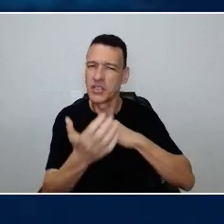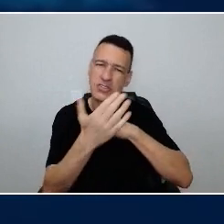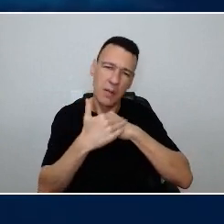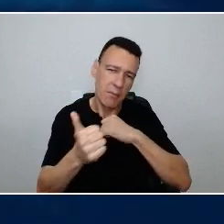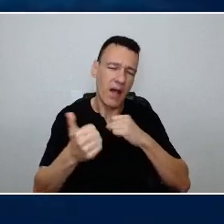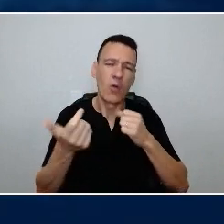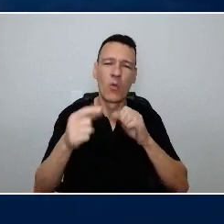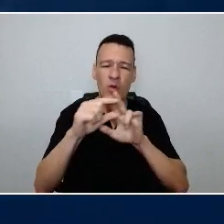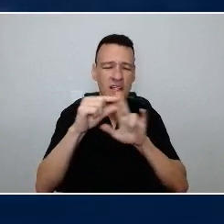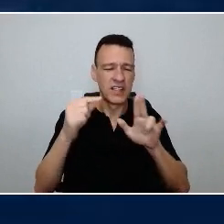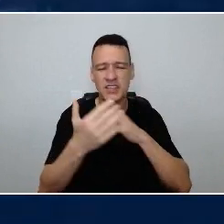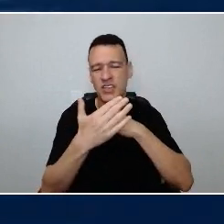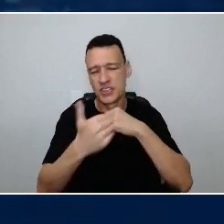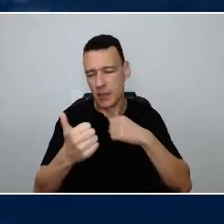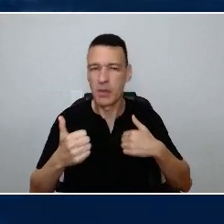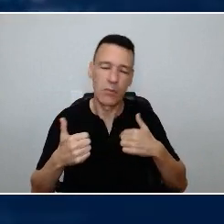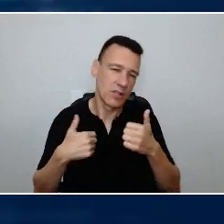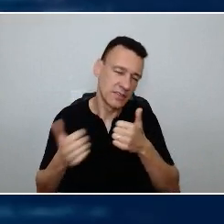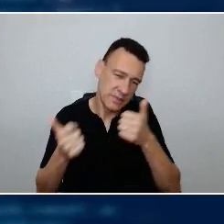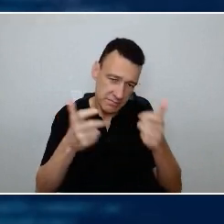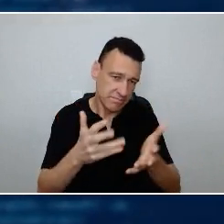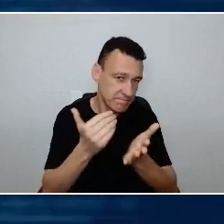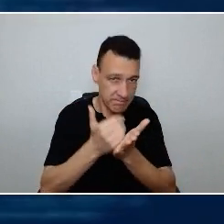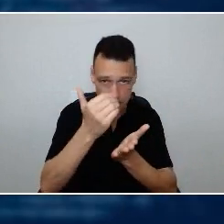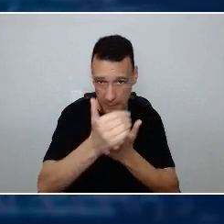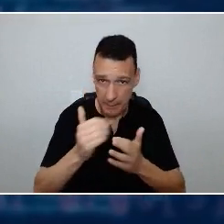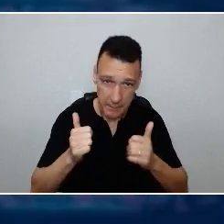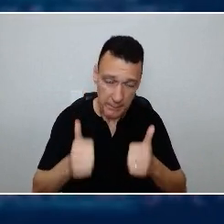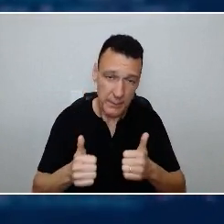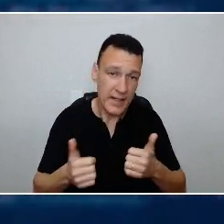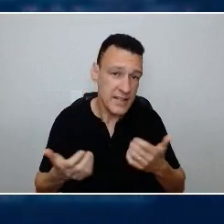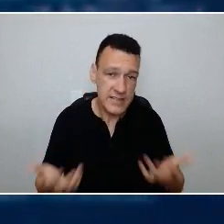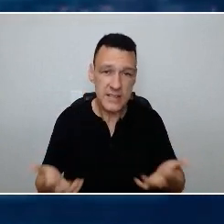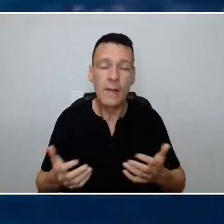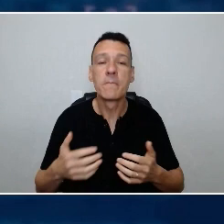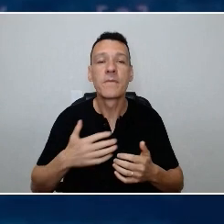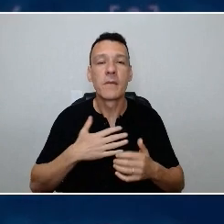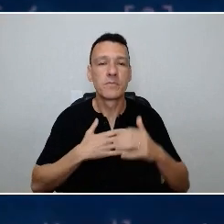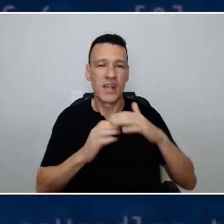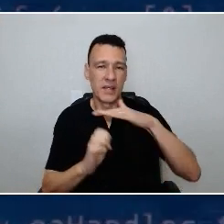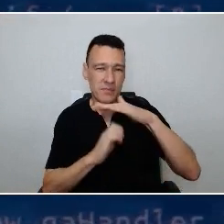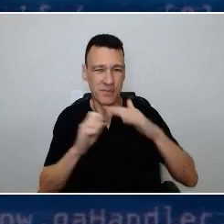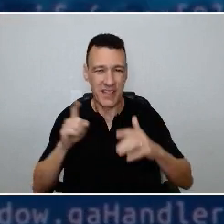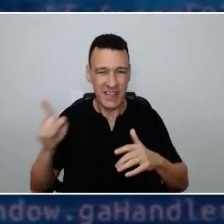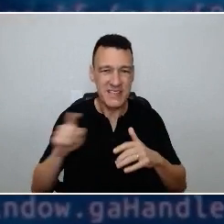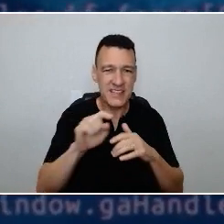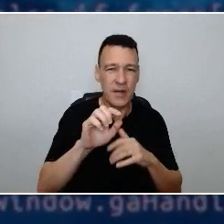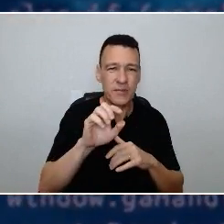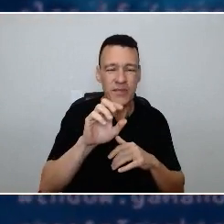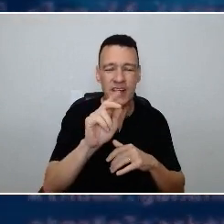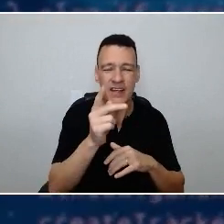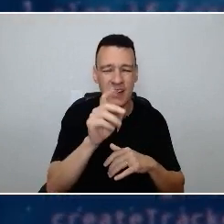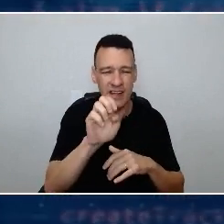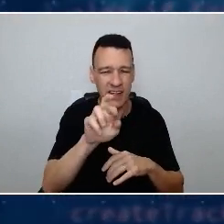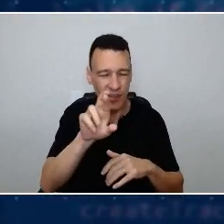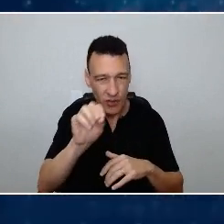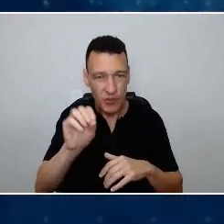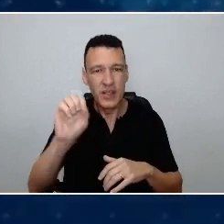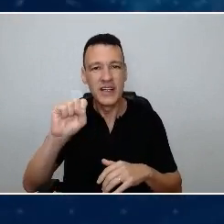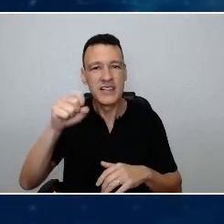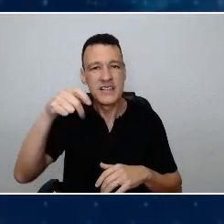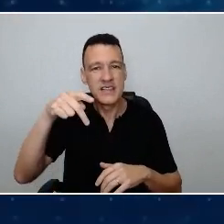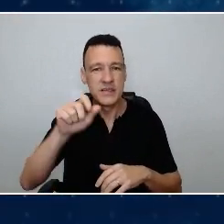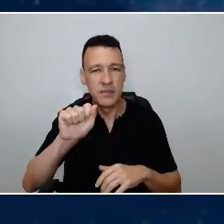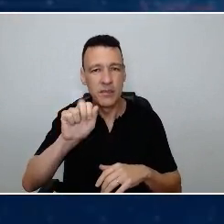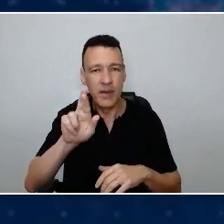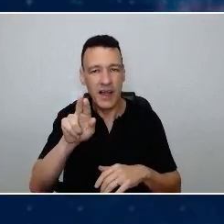maiores detalhes então o nosso cenário da Hero Spark lá da minha empresa a gente basicamente é o ca do Produtor digital o melhor resumo que tem para Hero Spark é